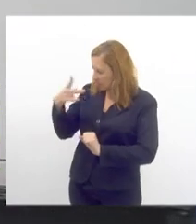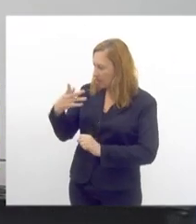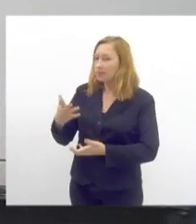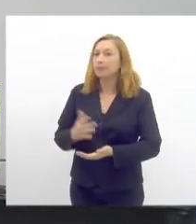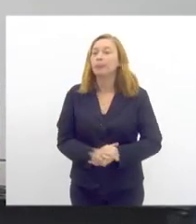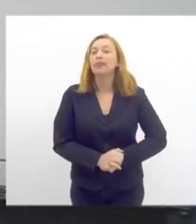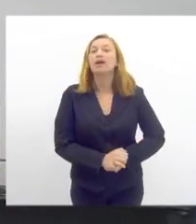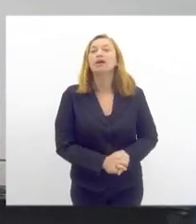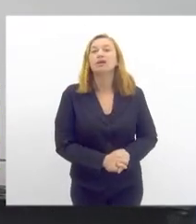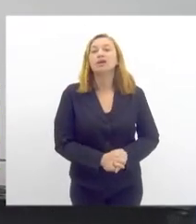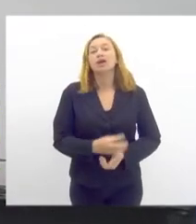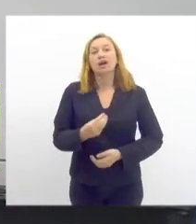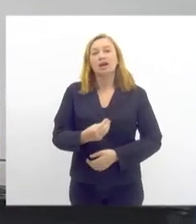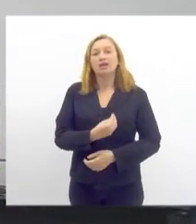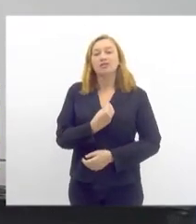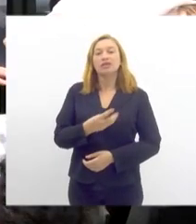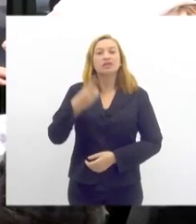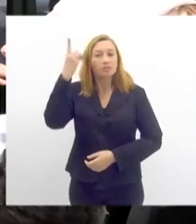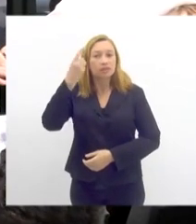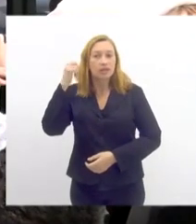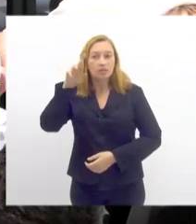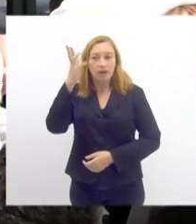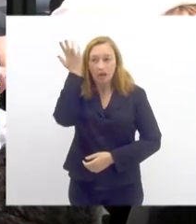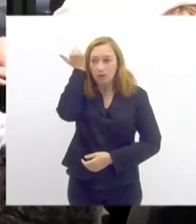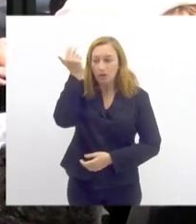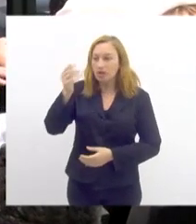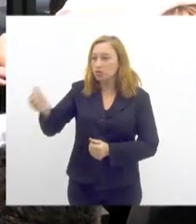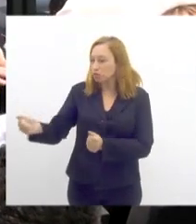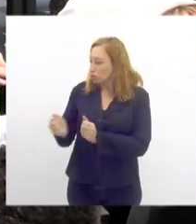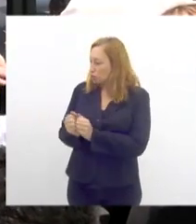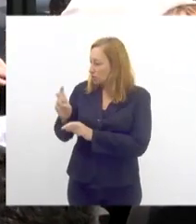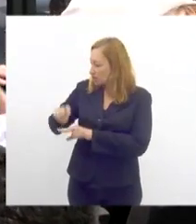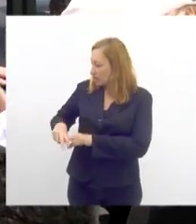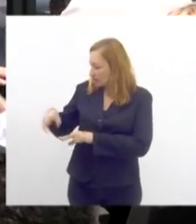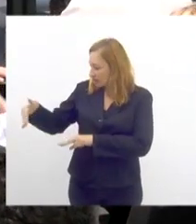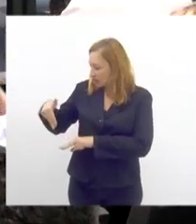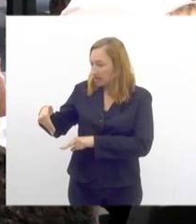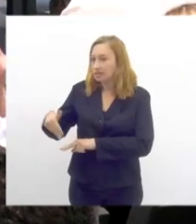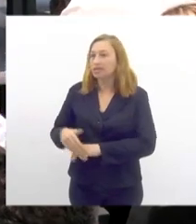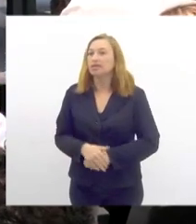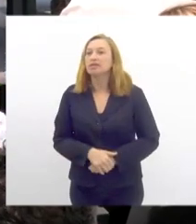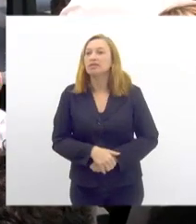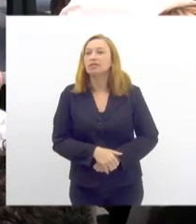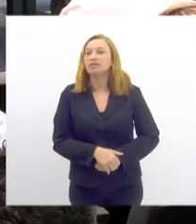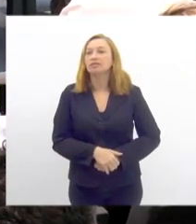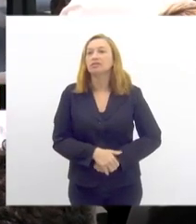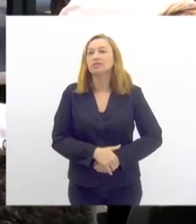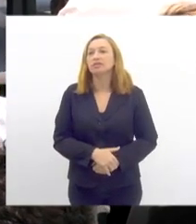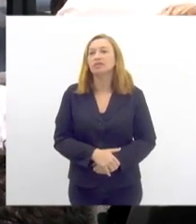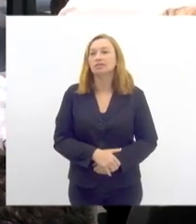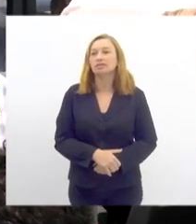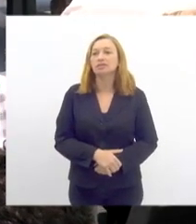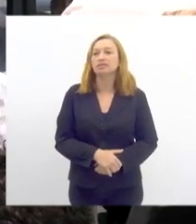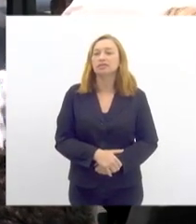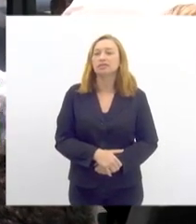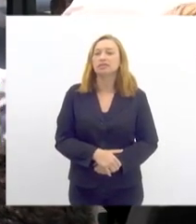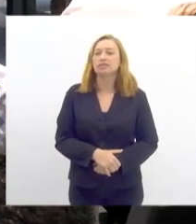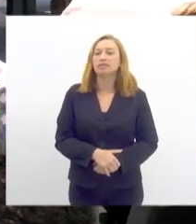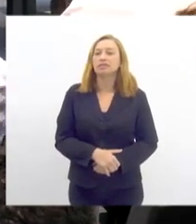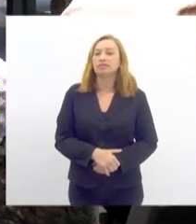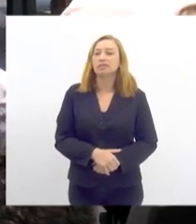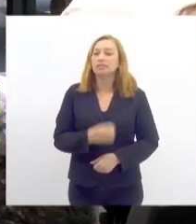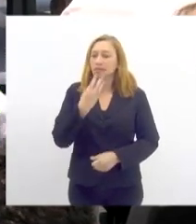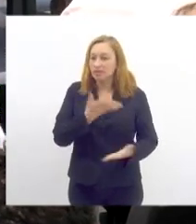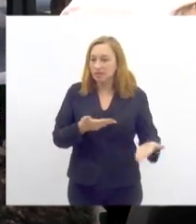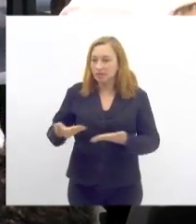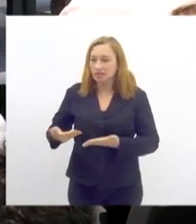presença do deputado Eliomar Coelho, chamar para sentar aqui conosco, deputado Eliomar. Tomar parte aqui conosco, deputado Eliomar Coelho. Seja muito